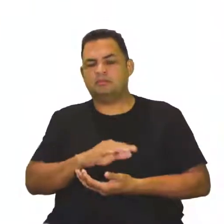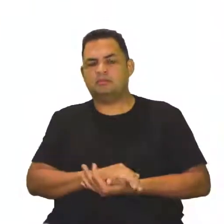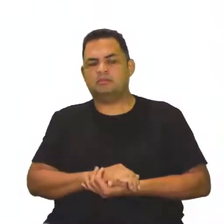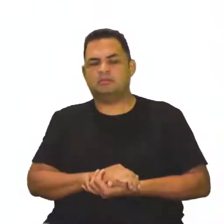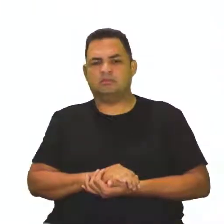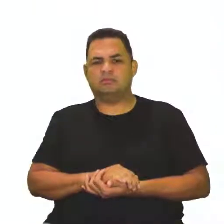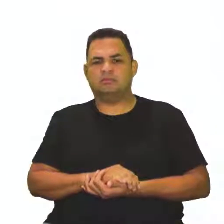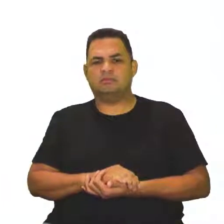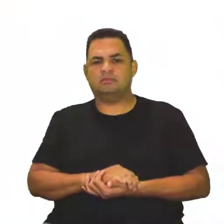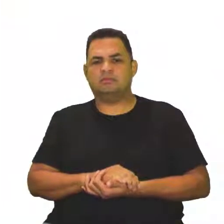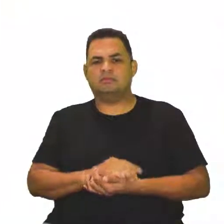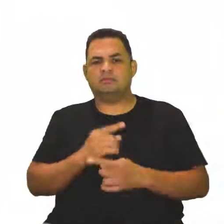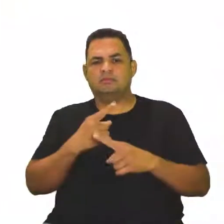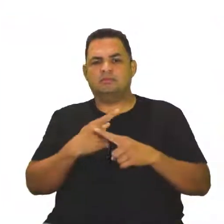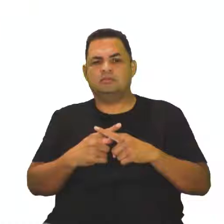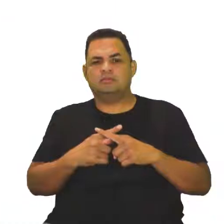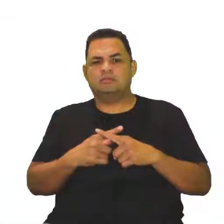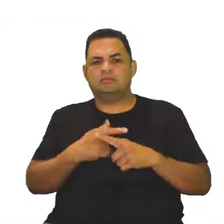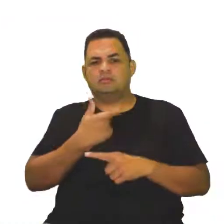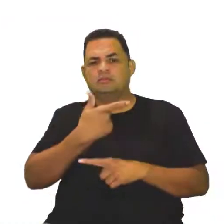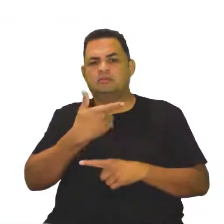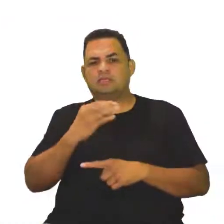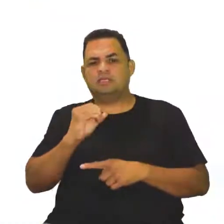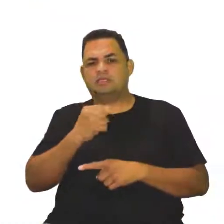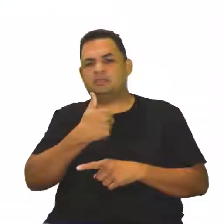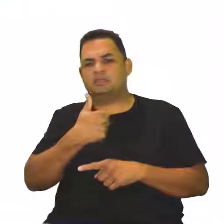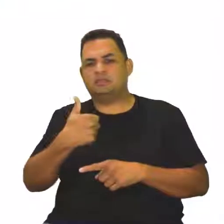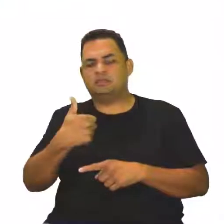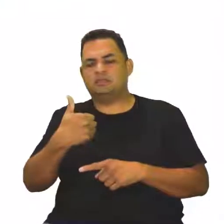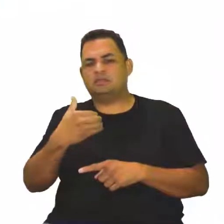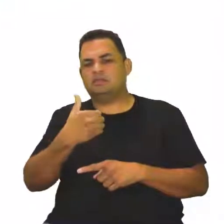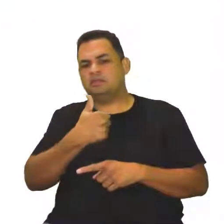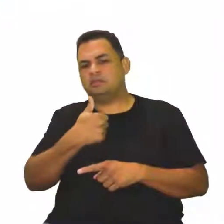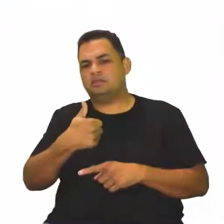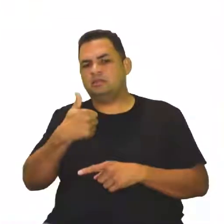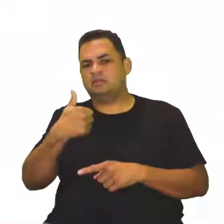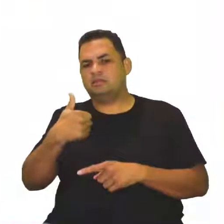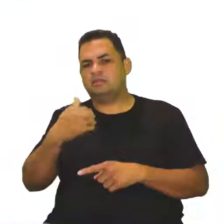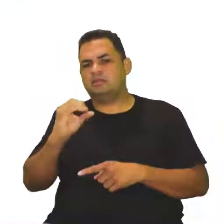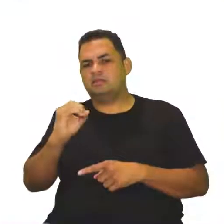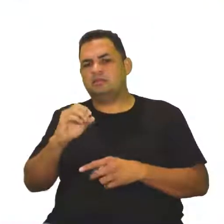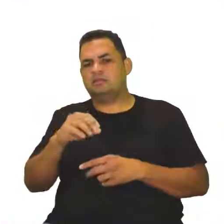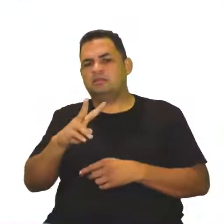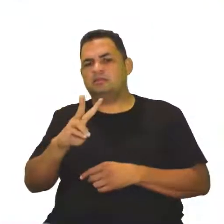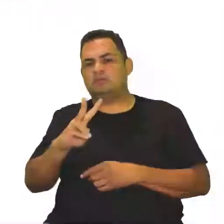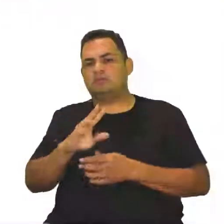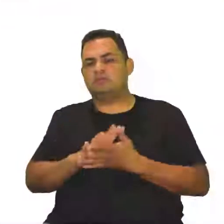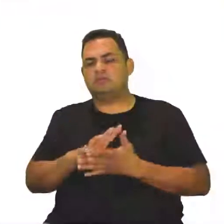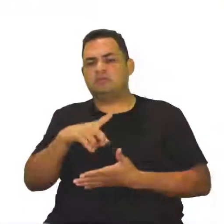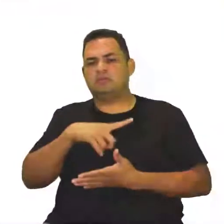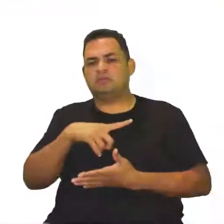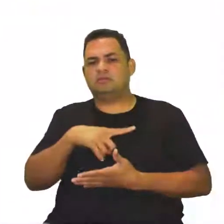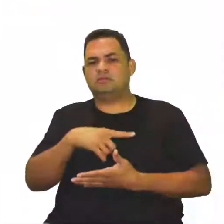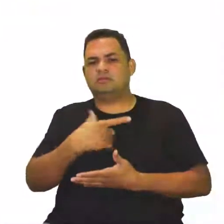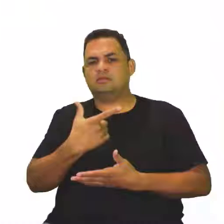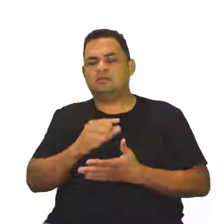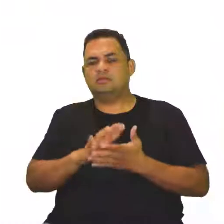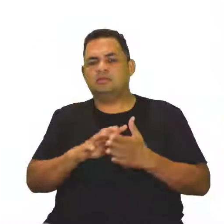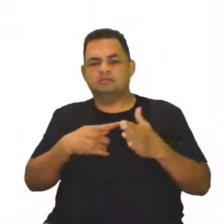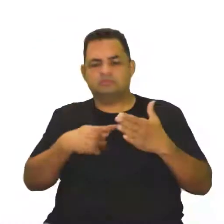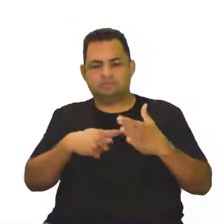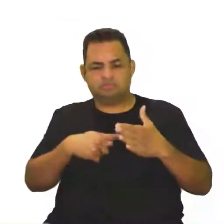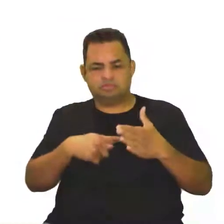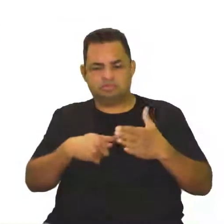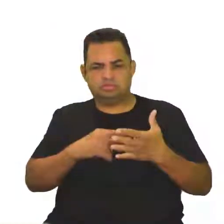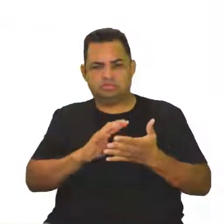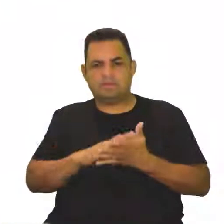Então, você multiplica 20 de corrente vezes 110 de tensão e você tem que este motor